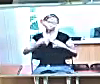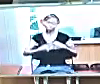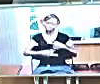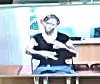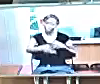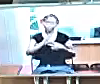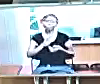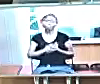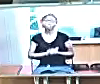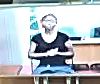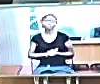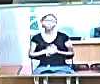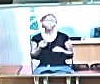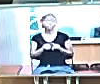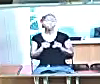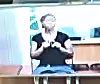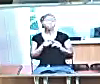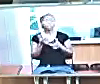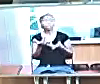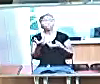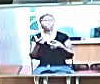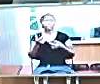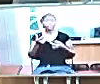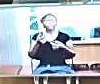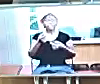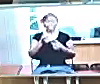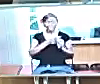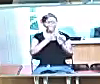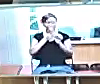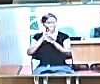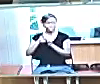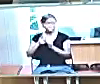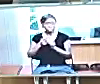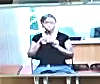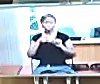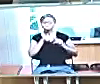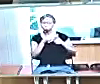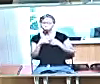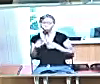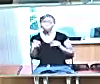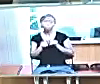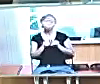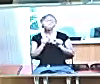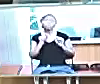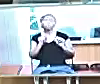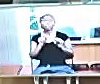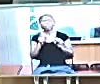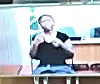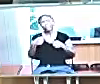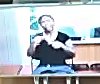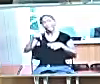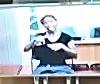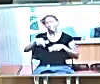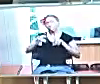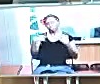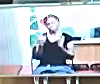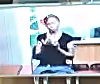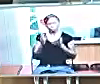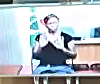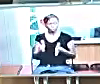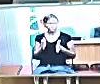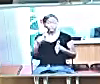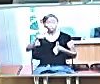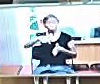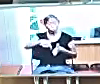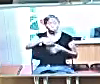da dívida foi amplamente discutido aqui na assembléia também que precisava de autorização legislativa e só em meados desse ano e